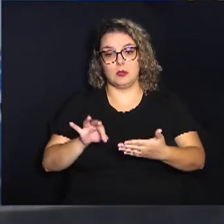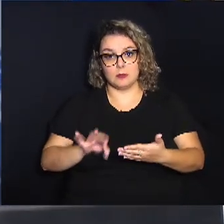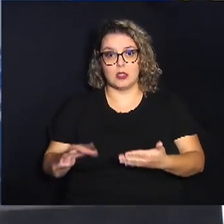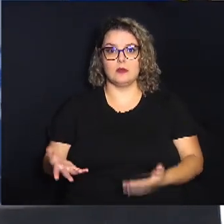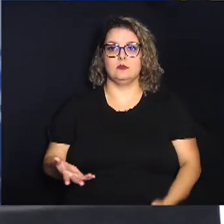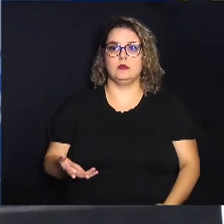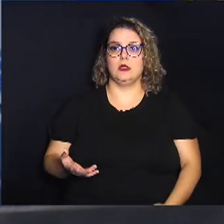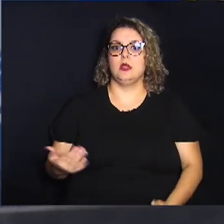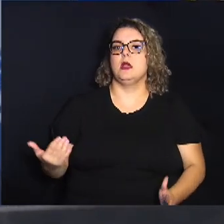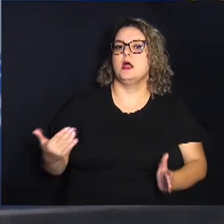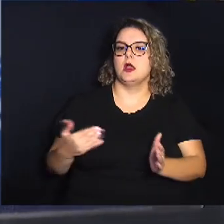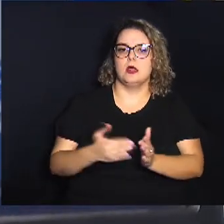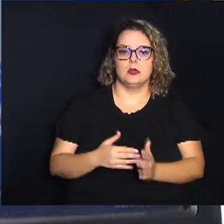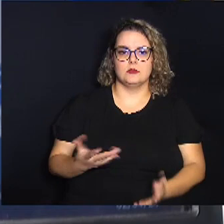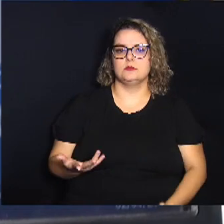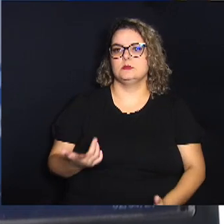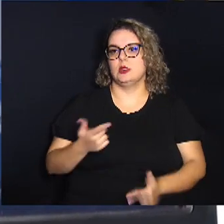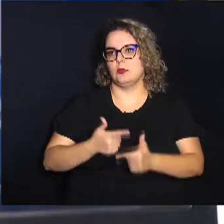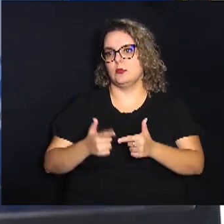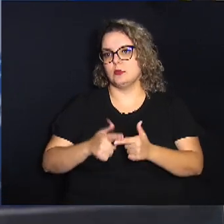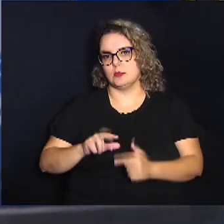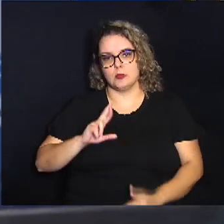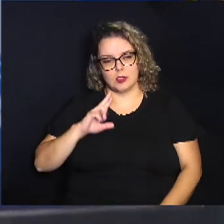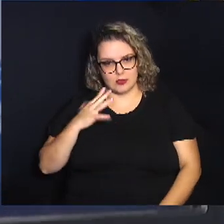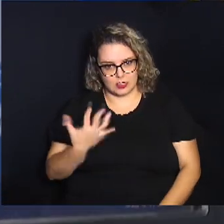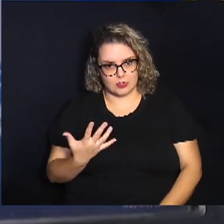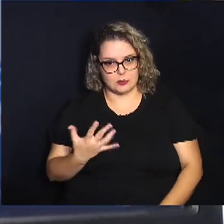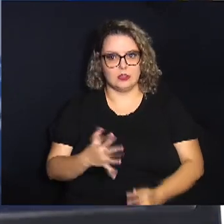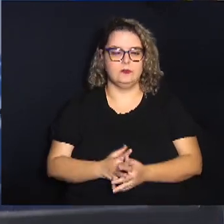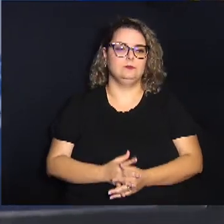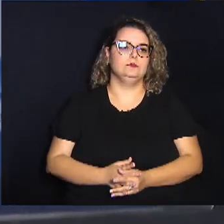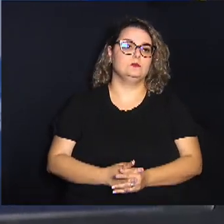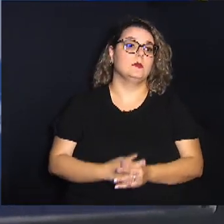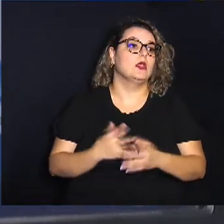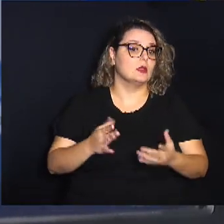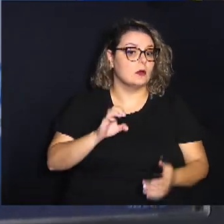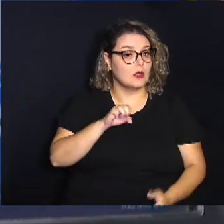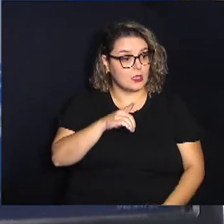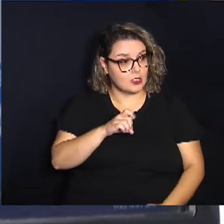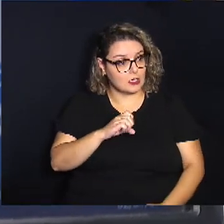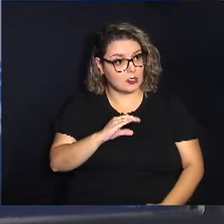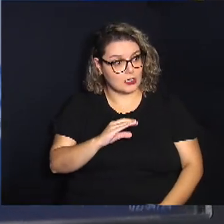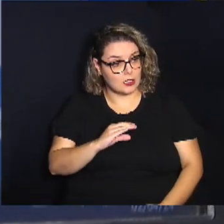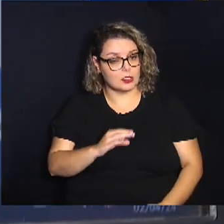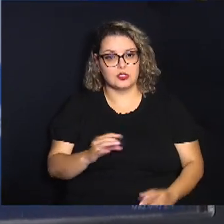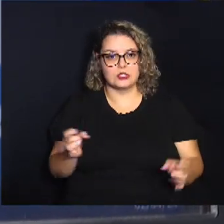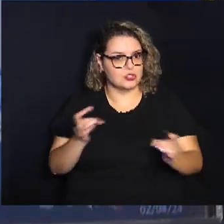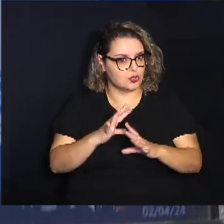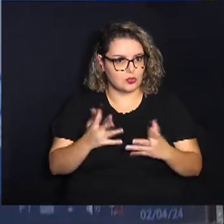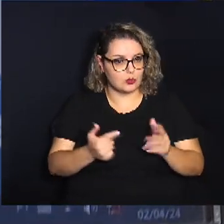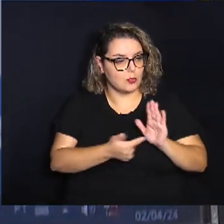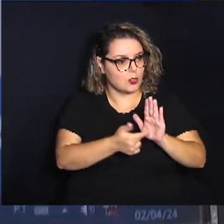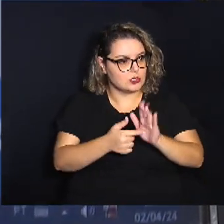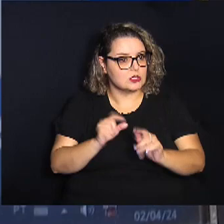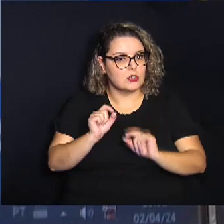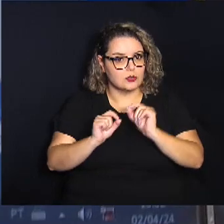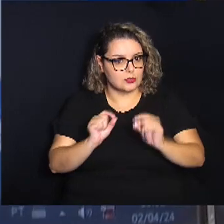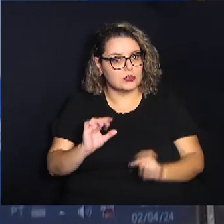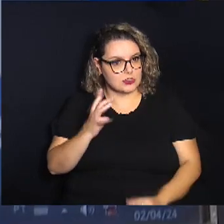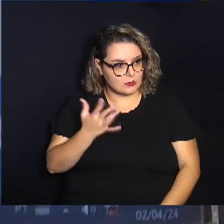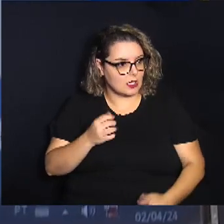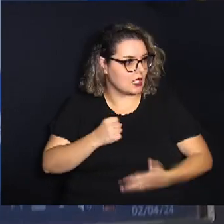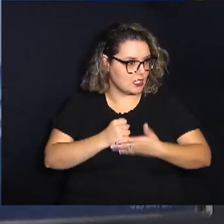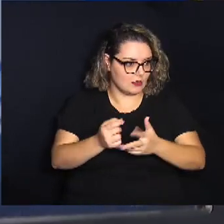até selecionar o problema do veículo interessante então a INDEC no caso já deixa na cara do gol aqui daí é só levar no